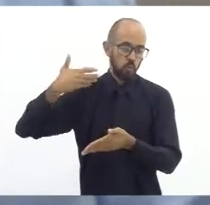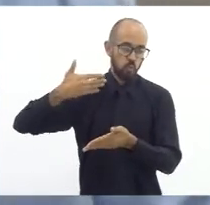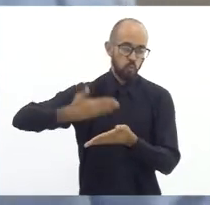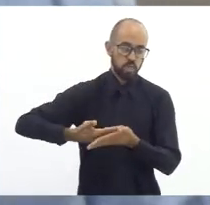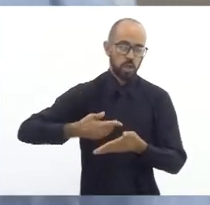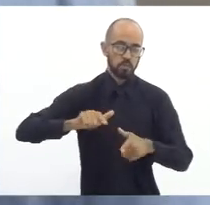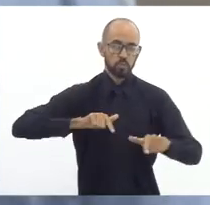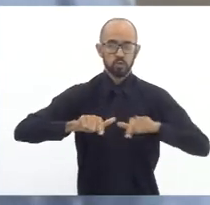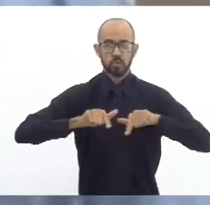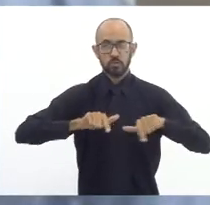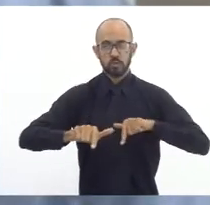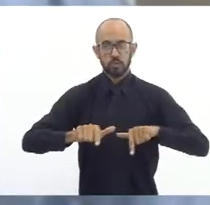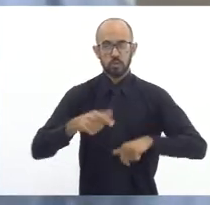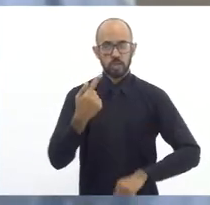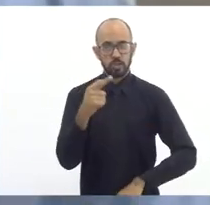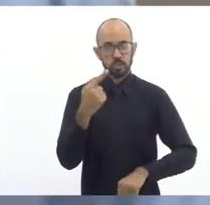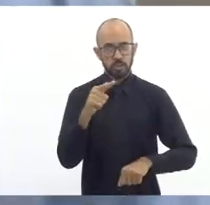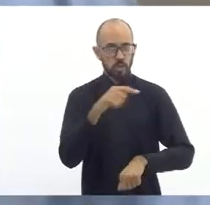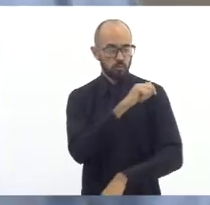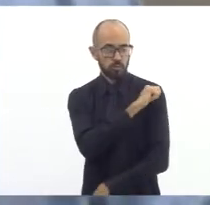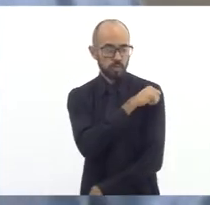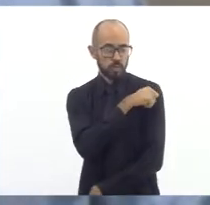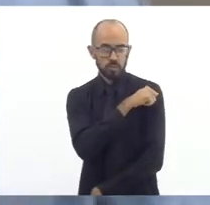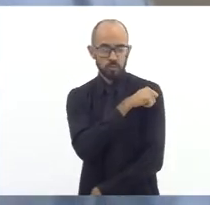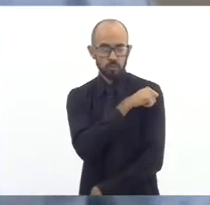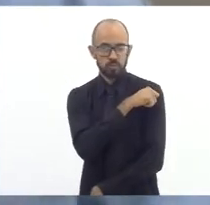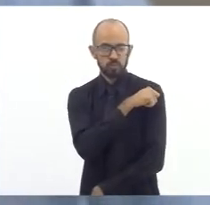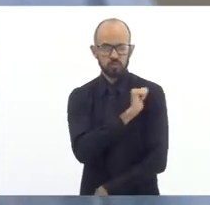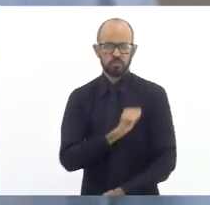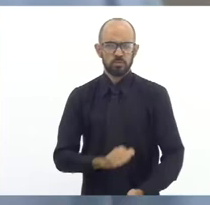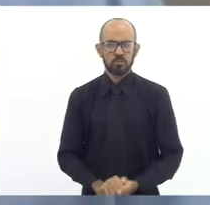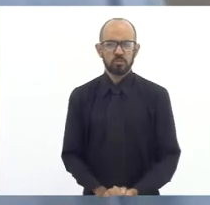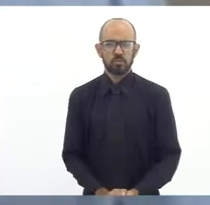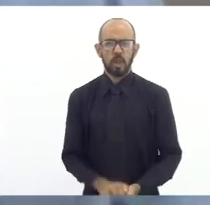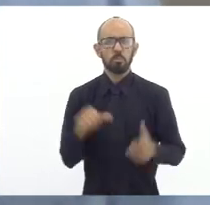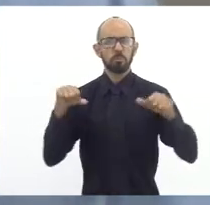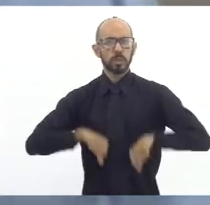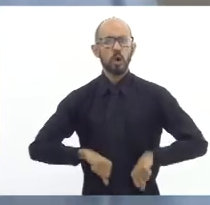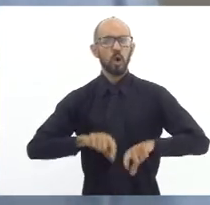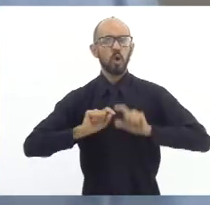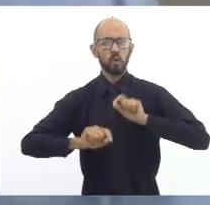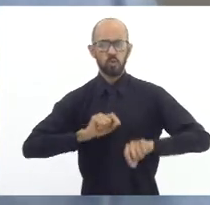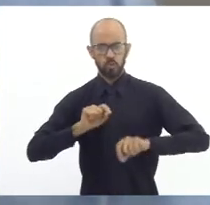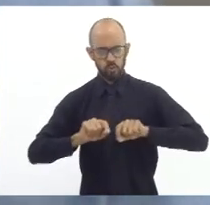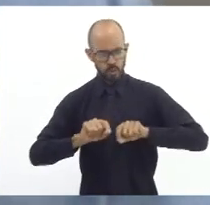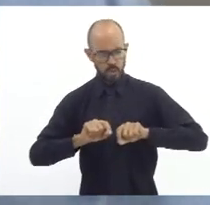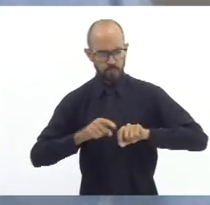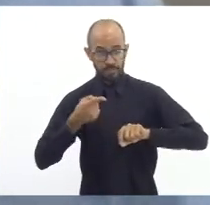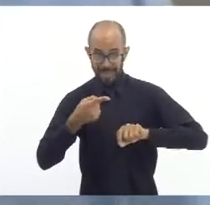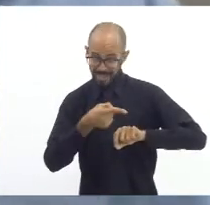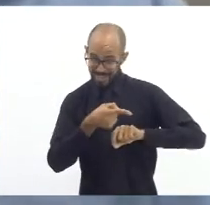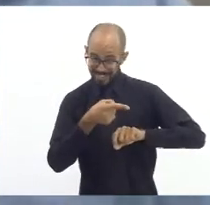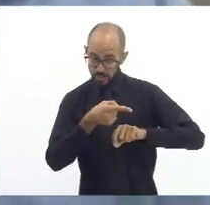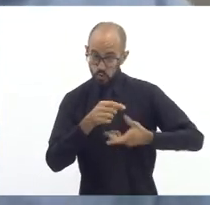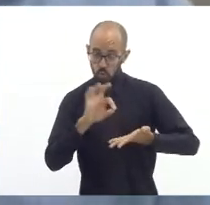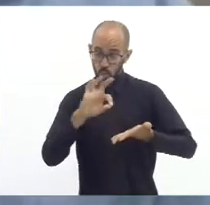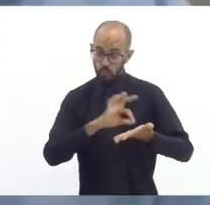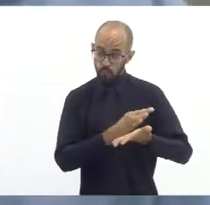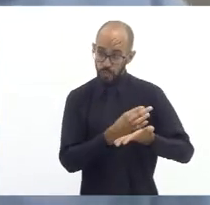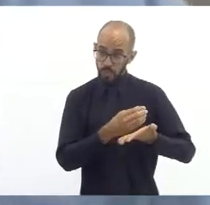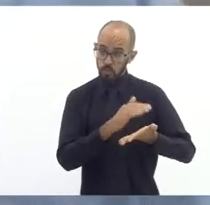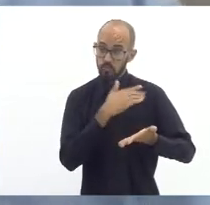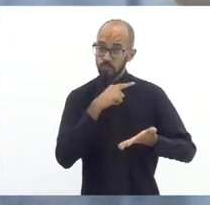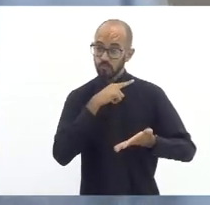na gestão fiscalizadora. Muito pior, este convênio vence